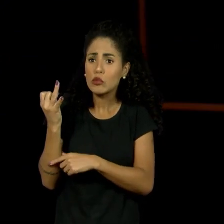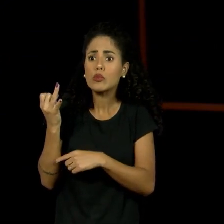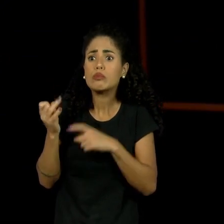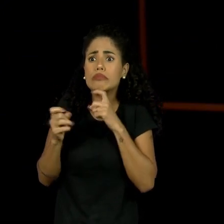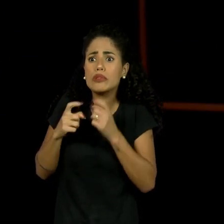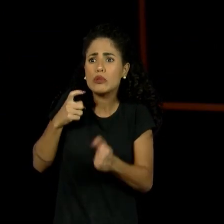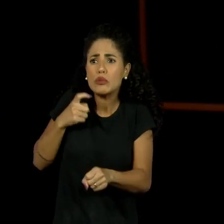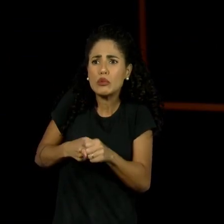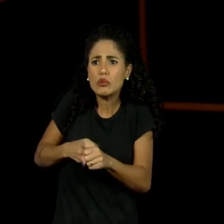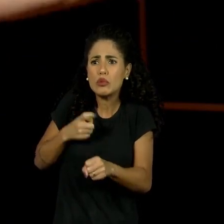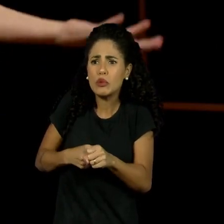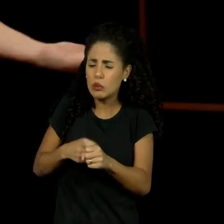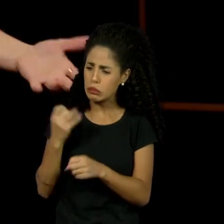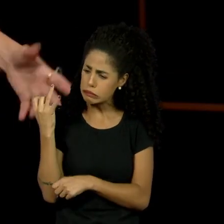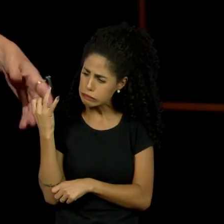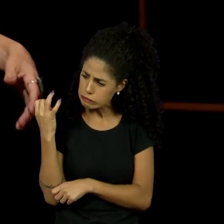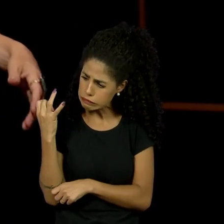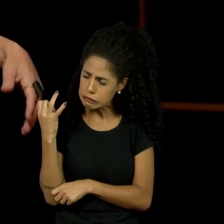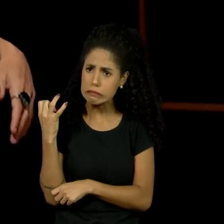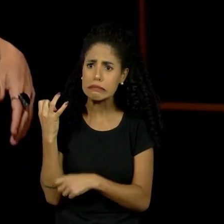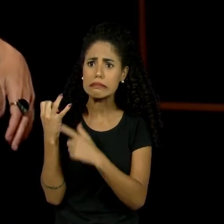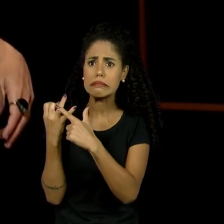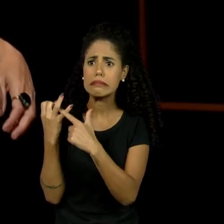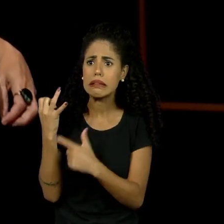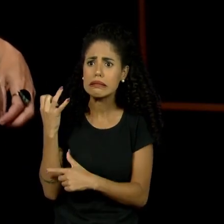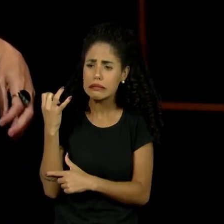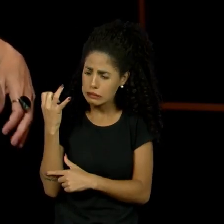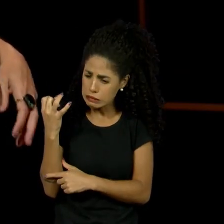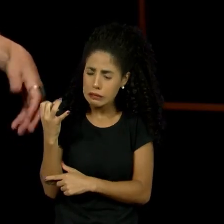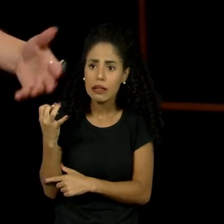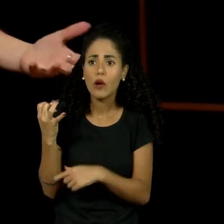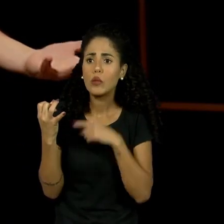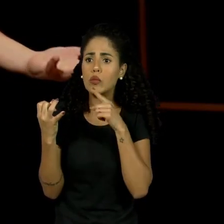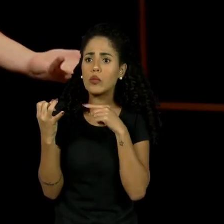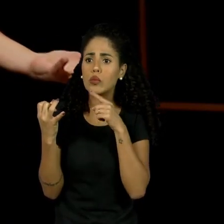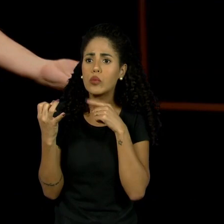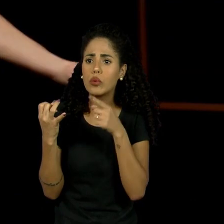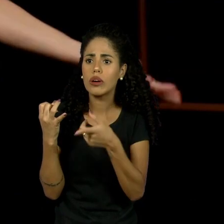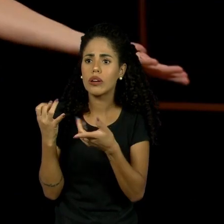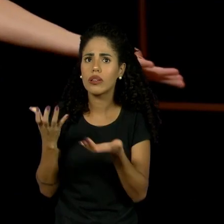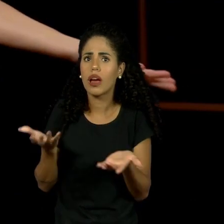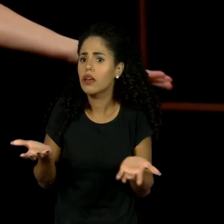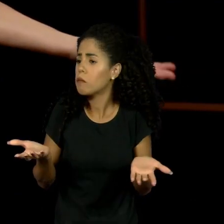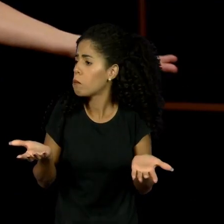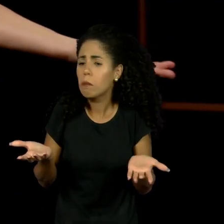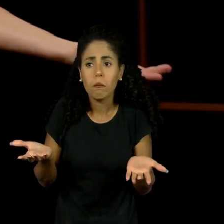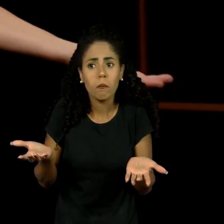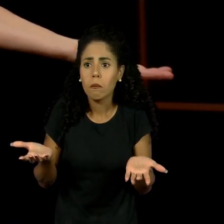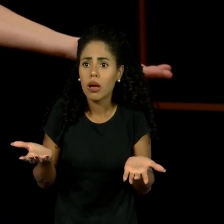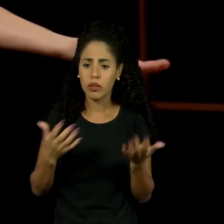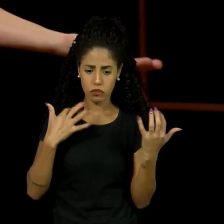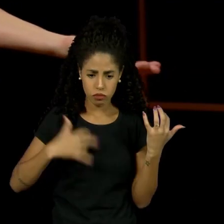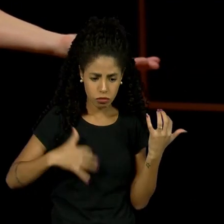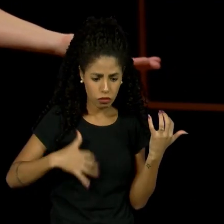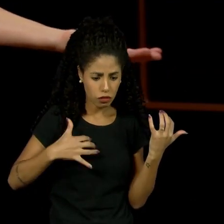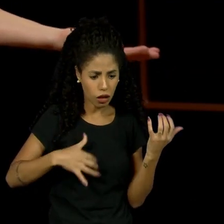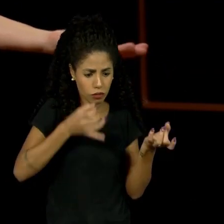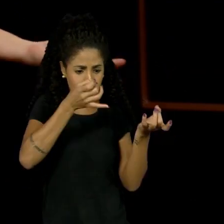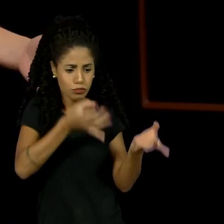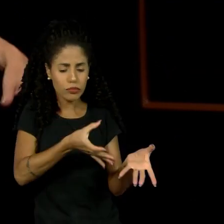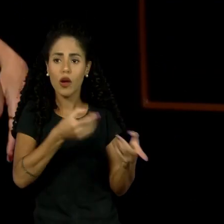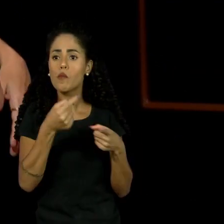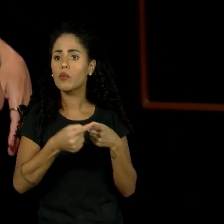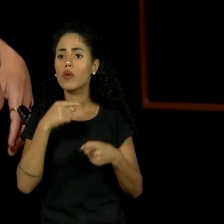uma coisa... que eu me transformei em... Eu tive que abandonar o instrumento porque eu não conseguia